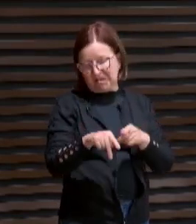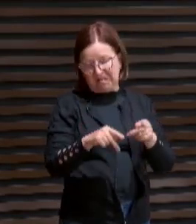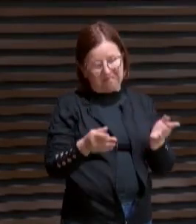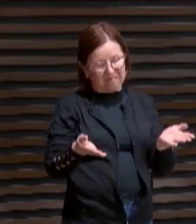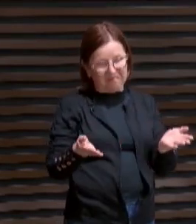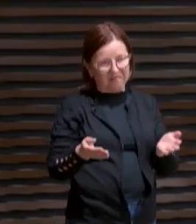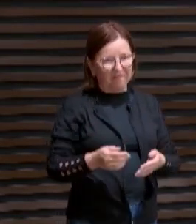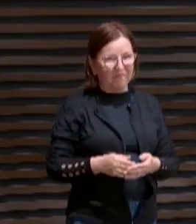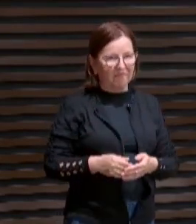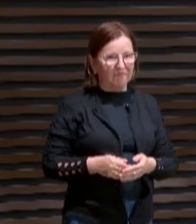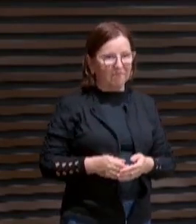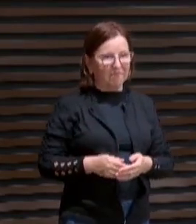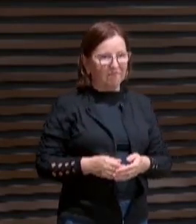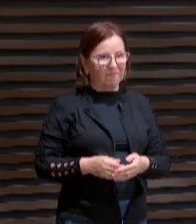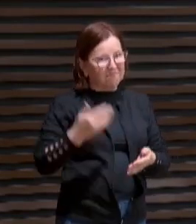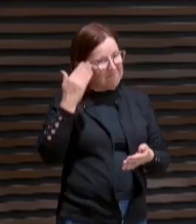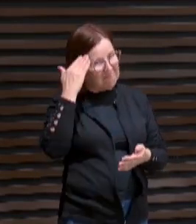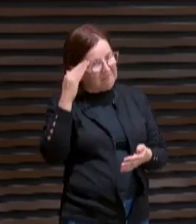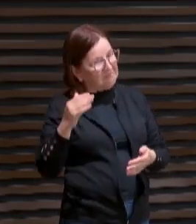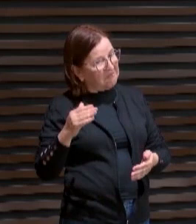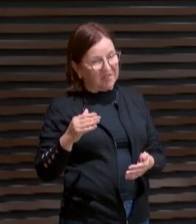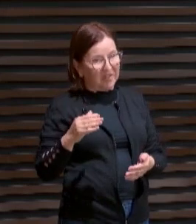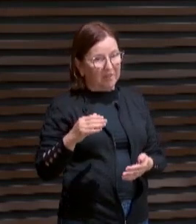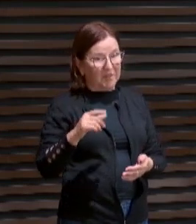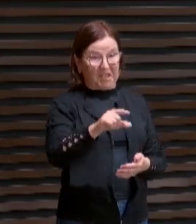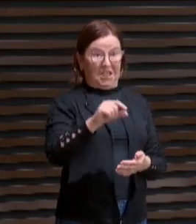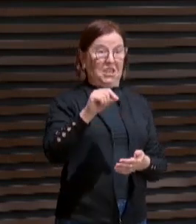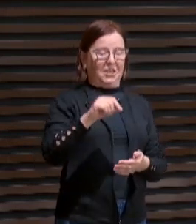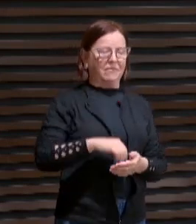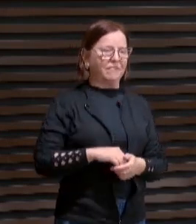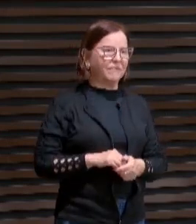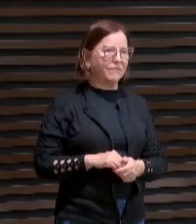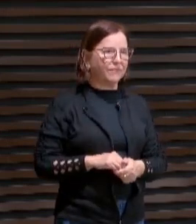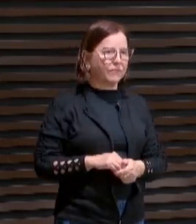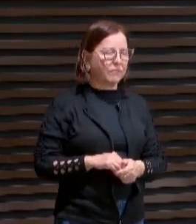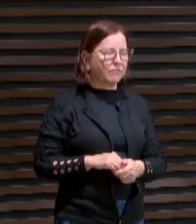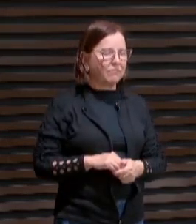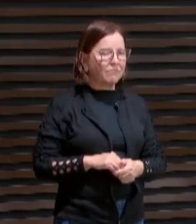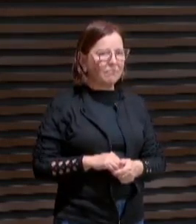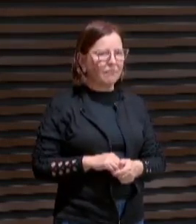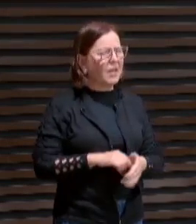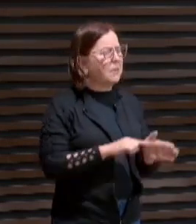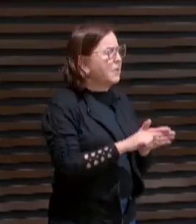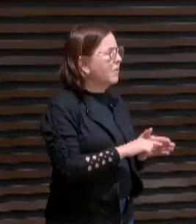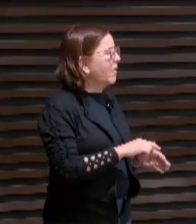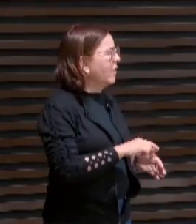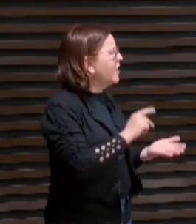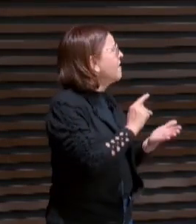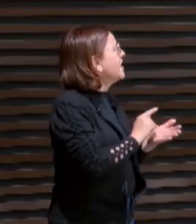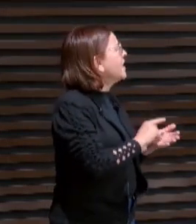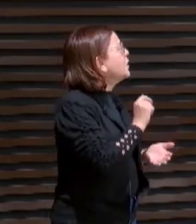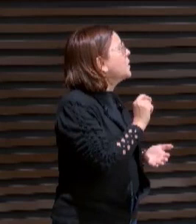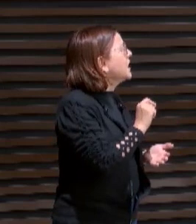inconveniente em sua circunstância difícil. O que é a verdade? Quando ele pergunta o que é a verdade, ele